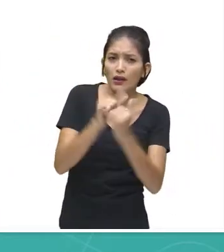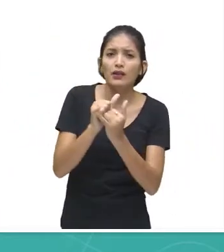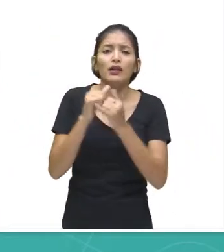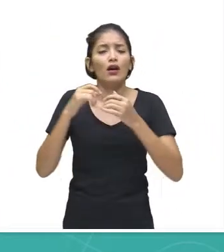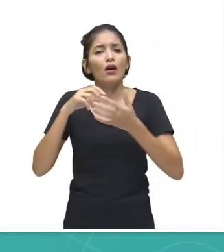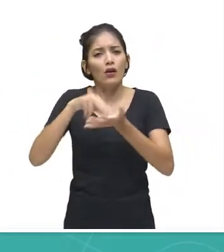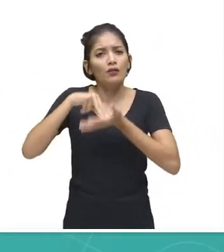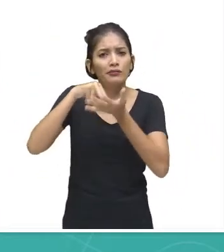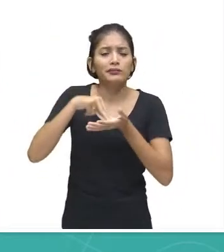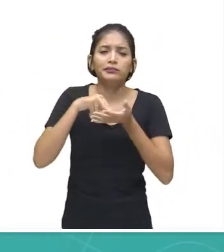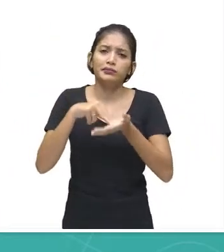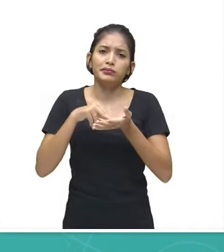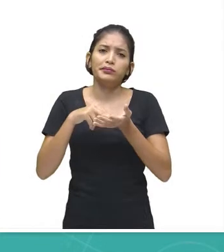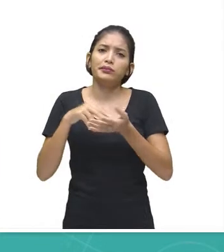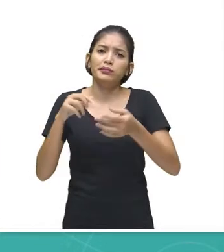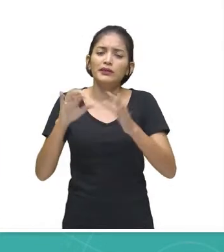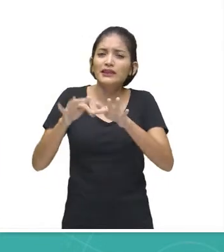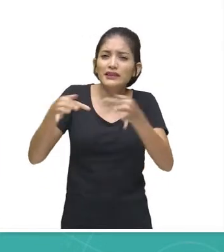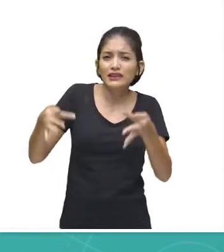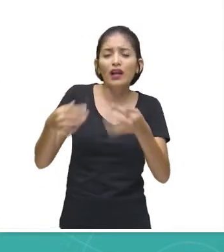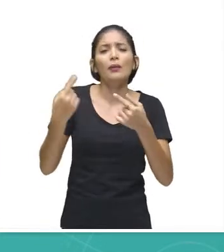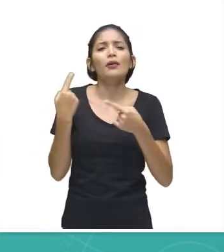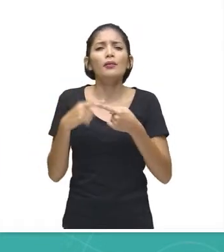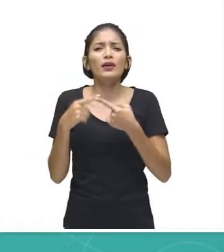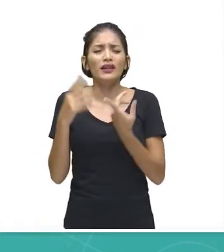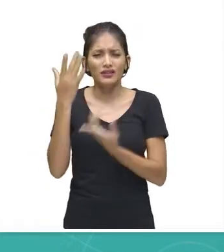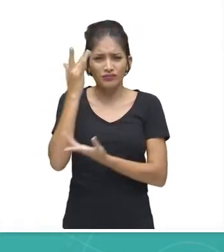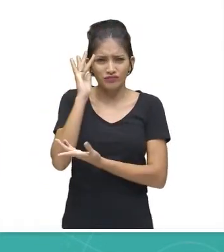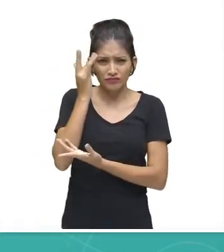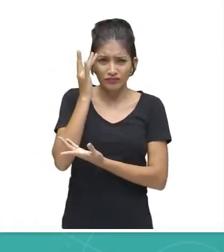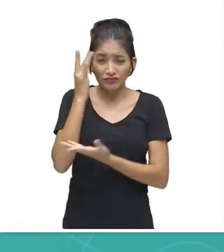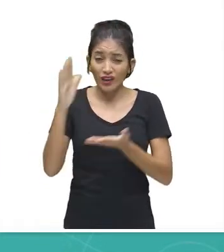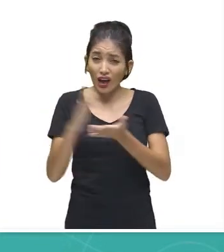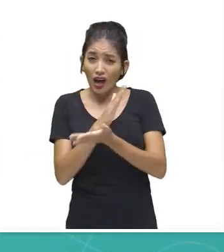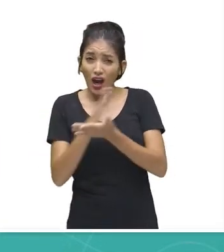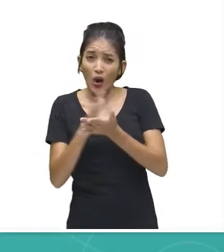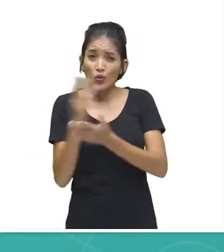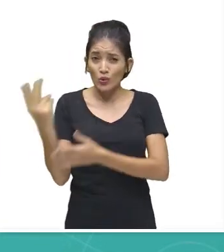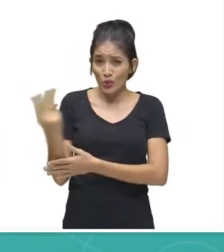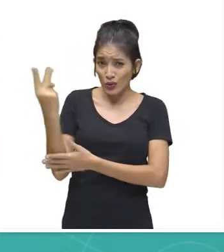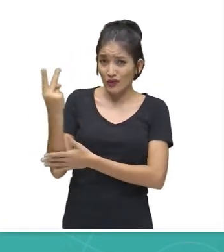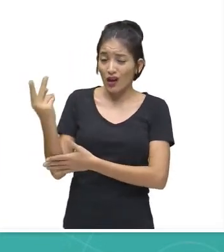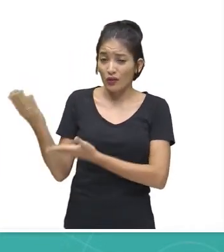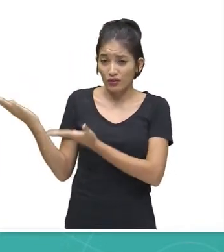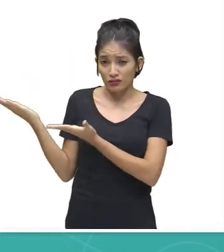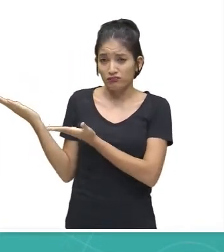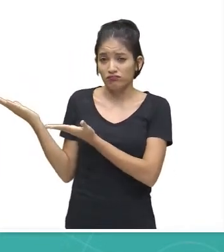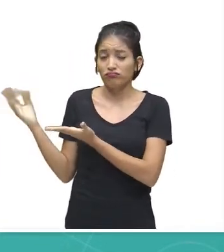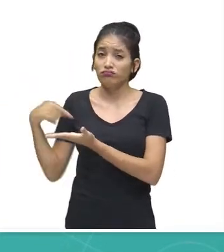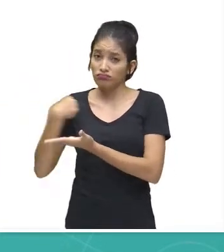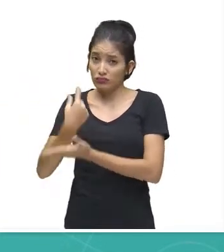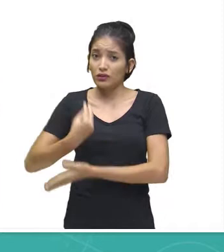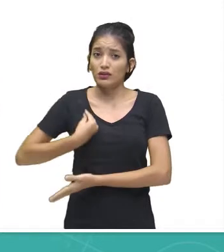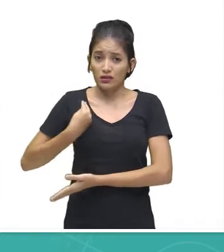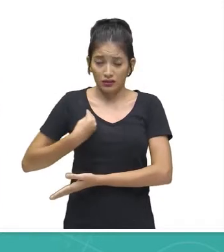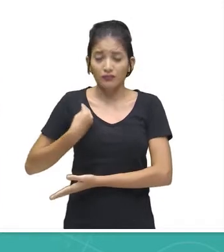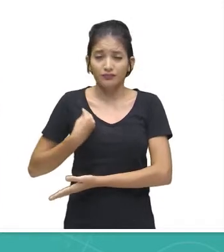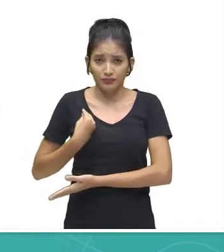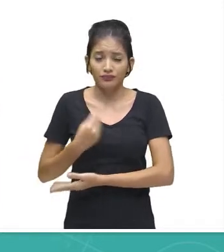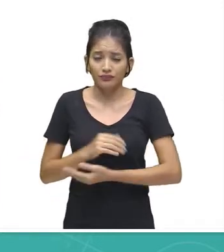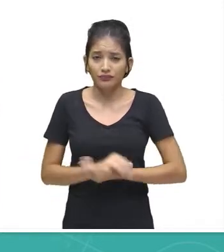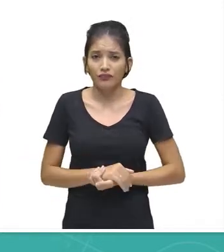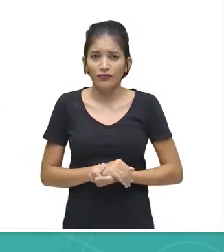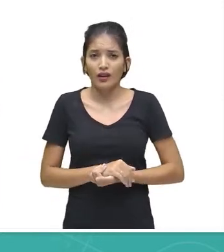perseverança, honestidade. Por que nós escolhemos alguns destes valores para a nossa vida, preterindo